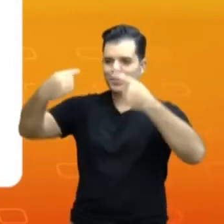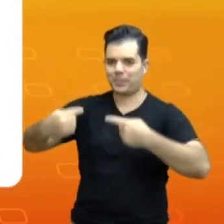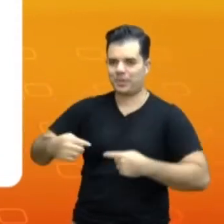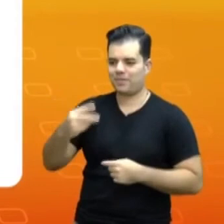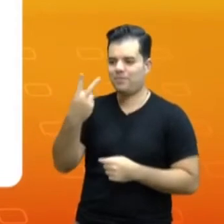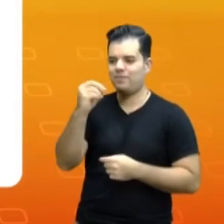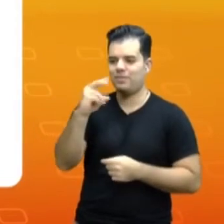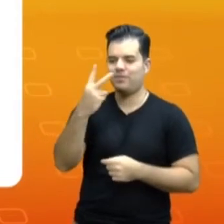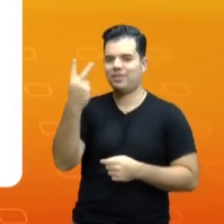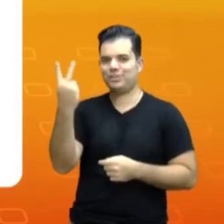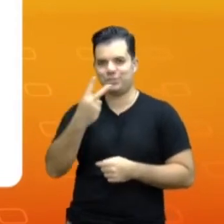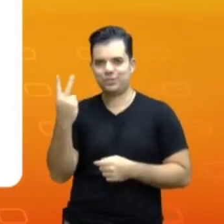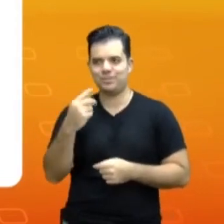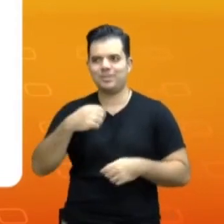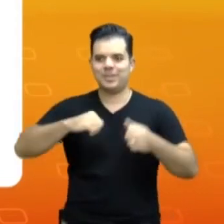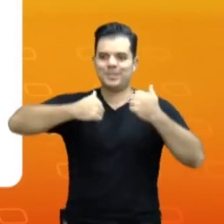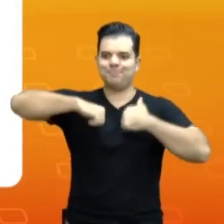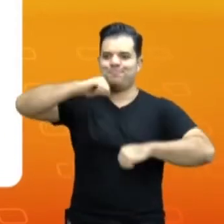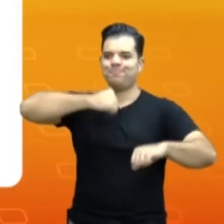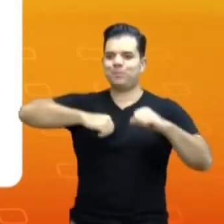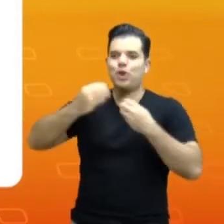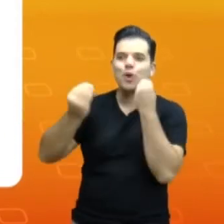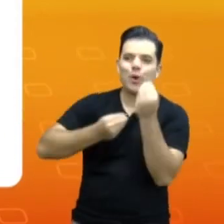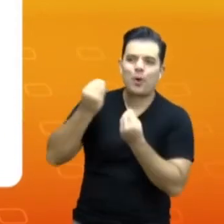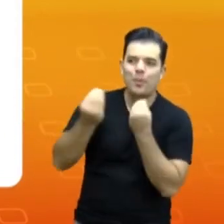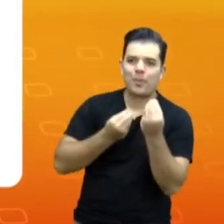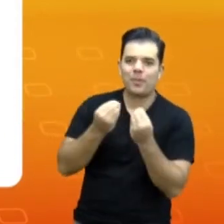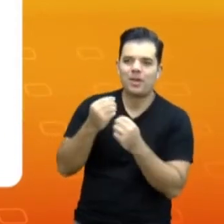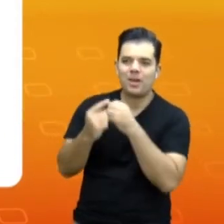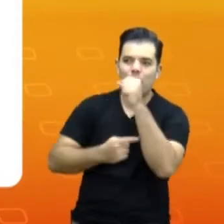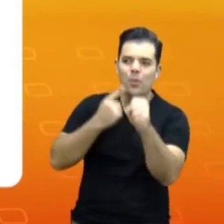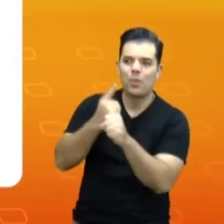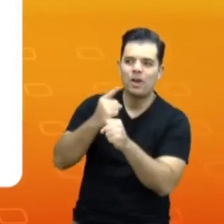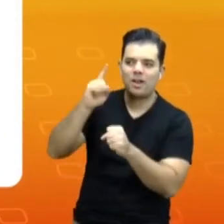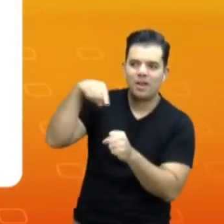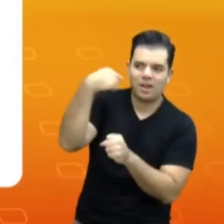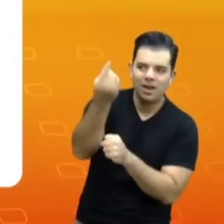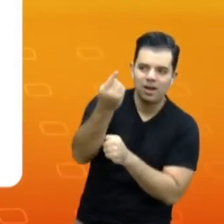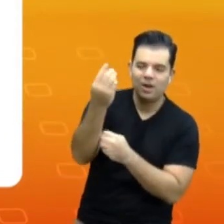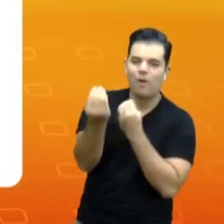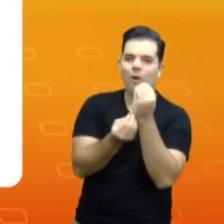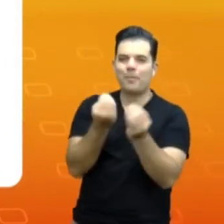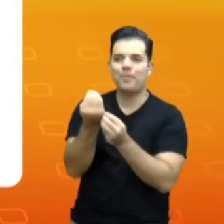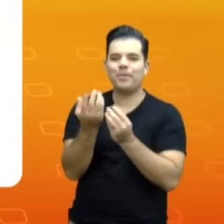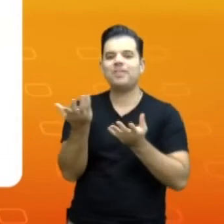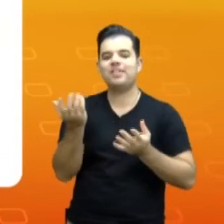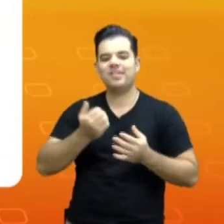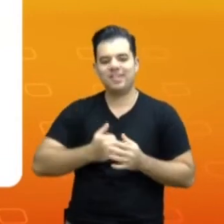nessa expectativa para saber como é que vai ser daqui um ano, né? Um ano e pouquinho.